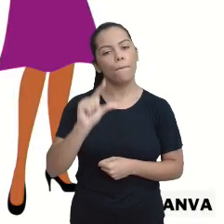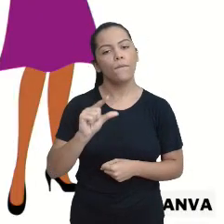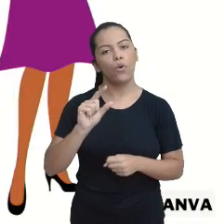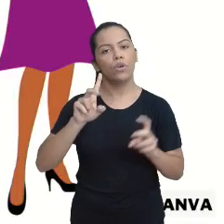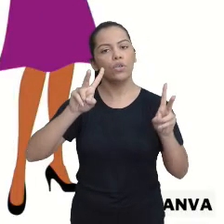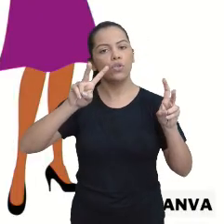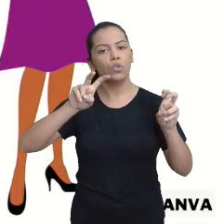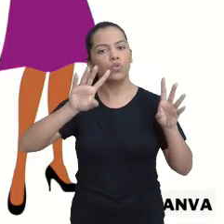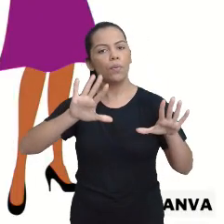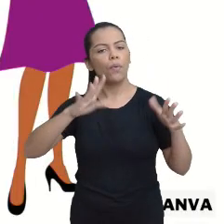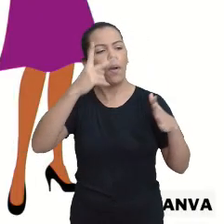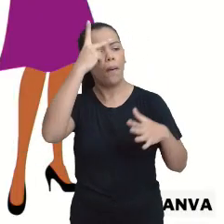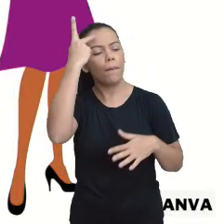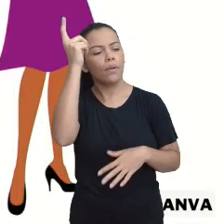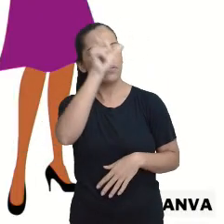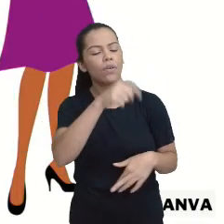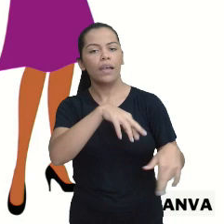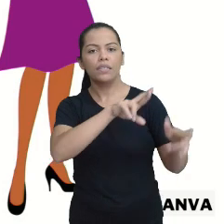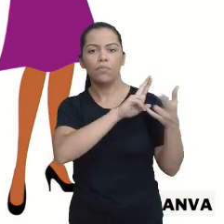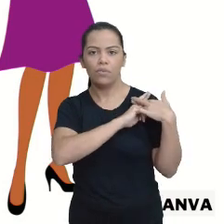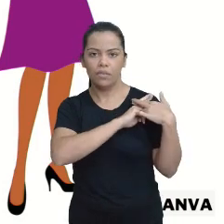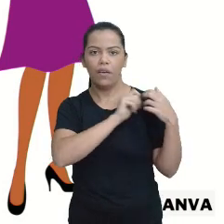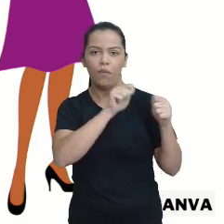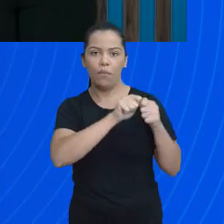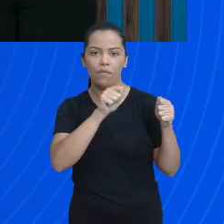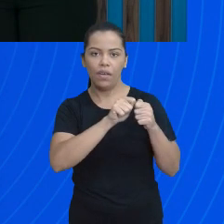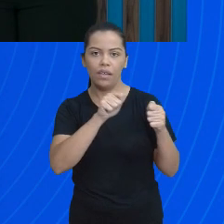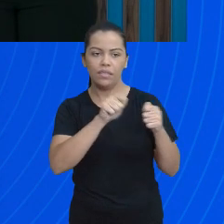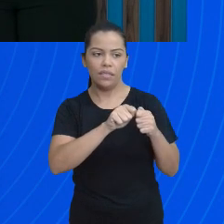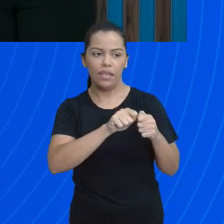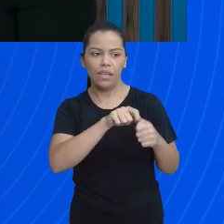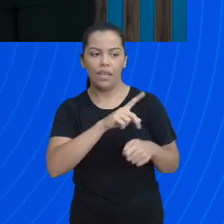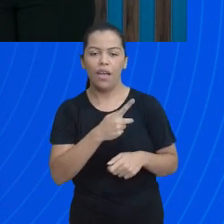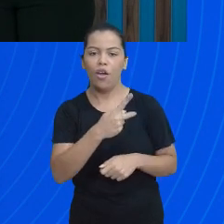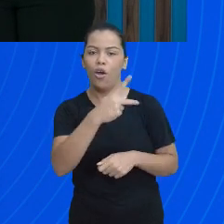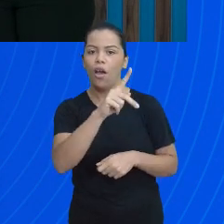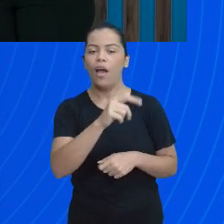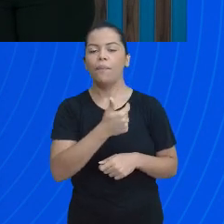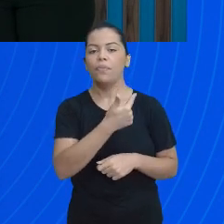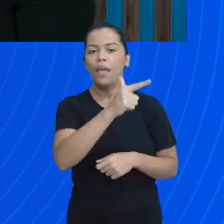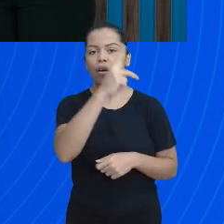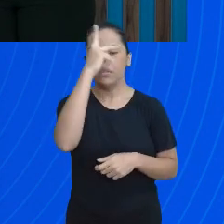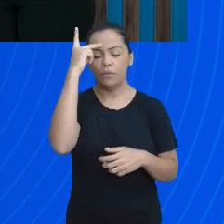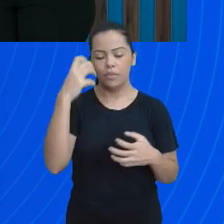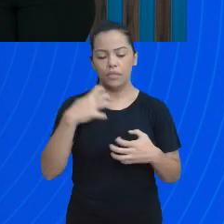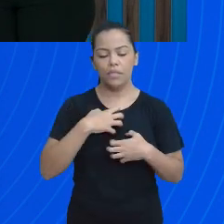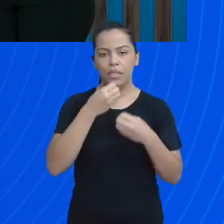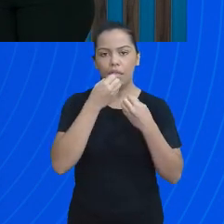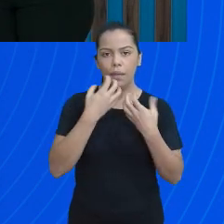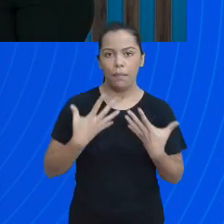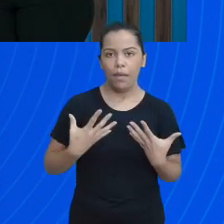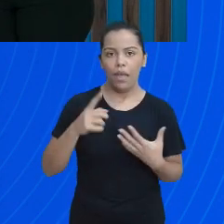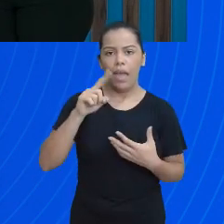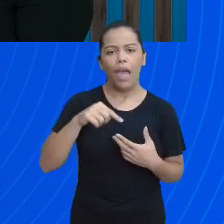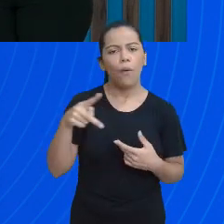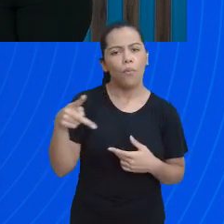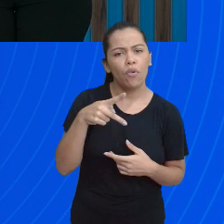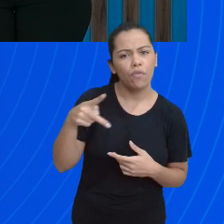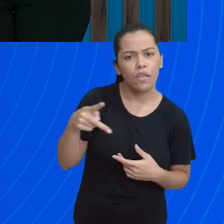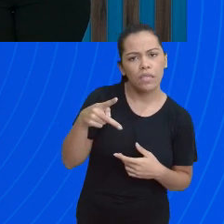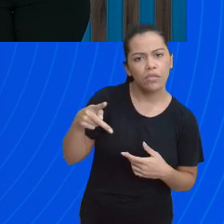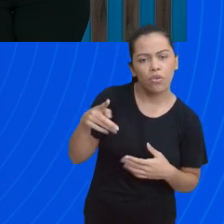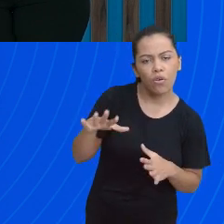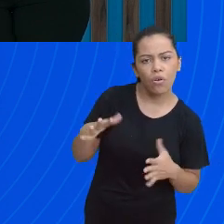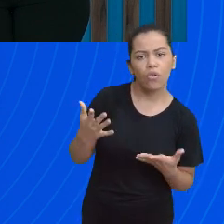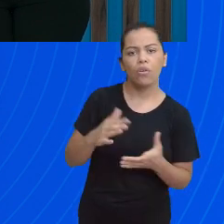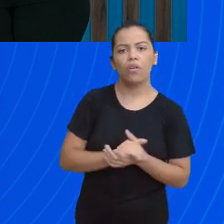bem-estar. É uma demanda específica do professor? É uma demanda que precisa ser vivida e entendida por toda a